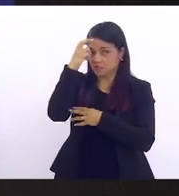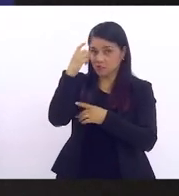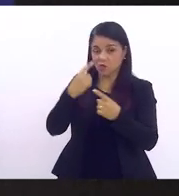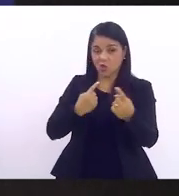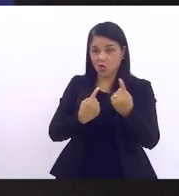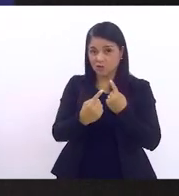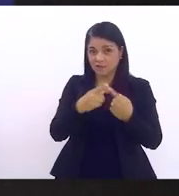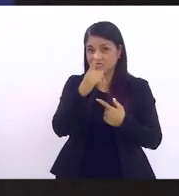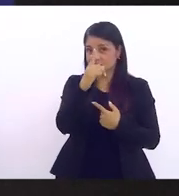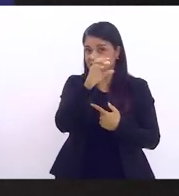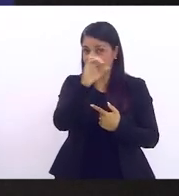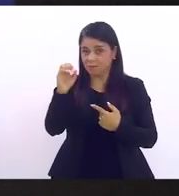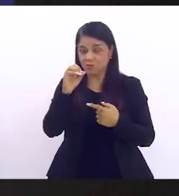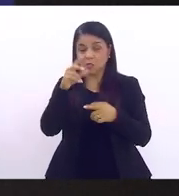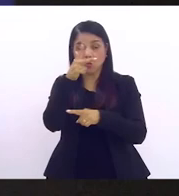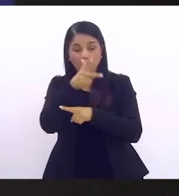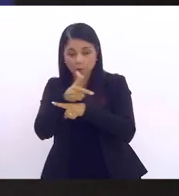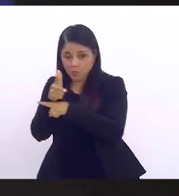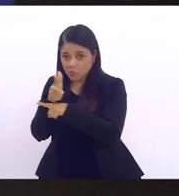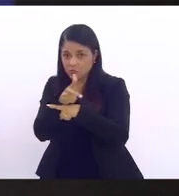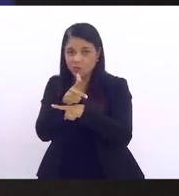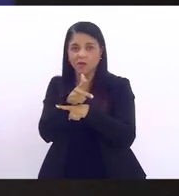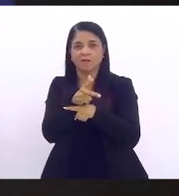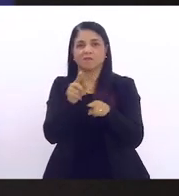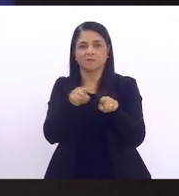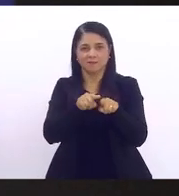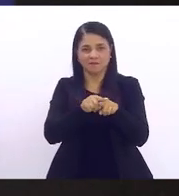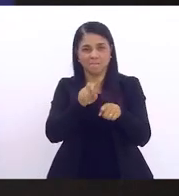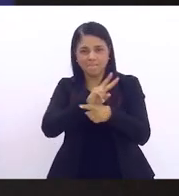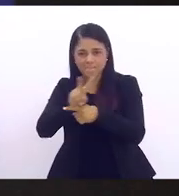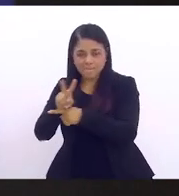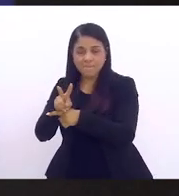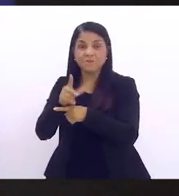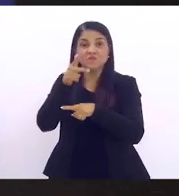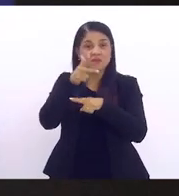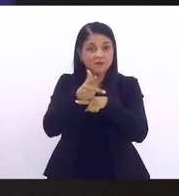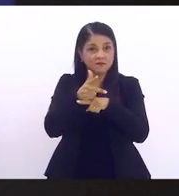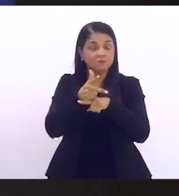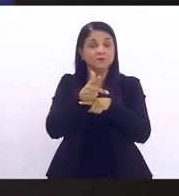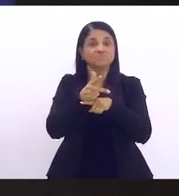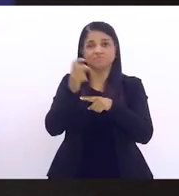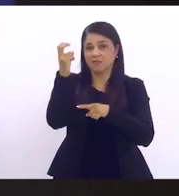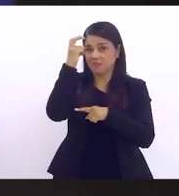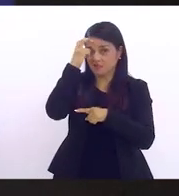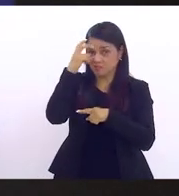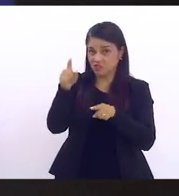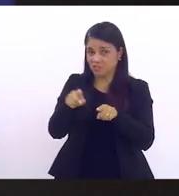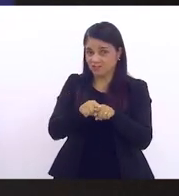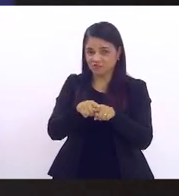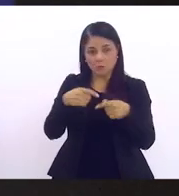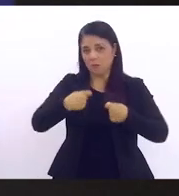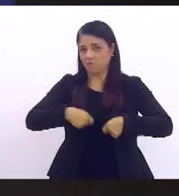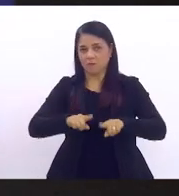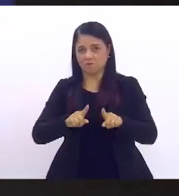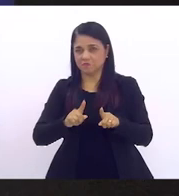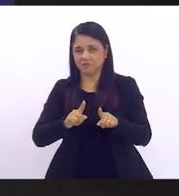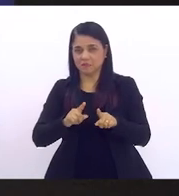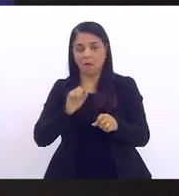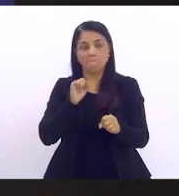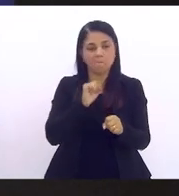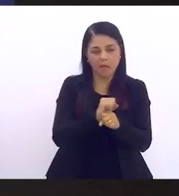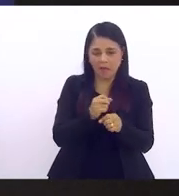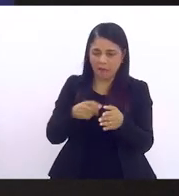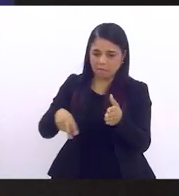100% monitorada grande parte das das da da das câmeras serão inteligentes ou seja se não vai precisar precisar mais parar no